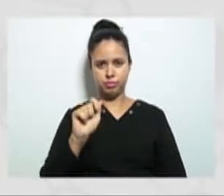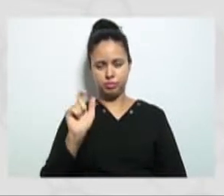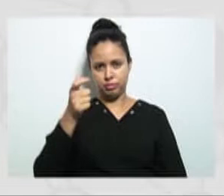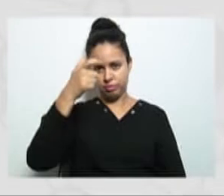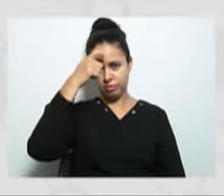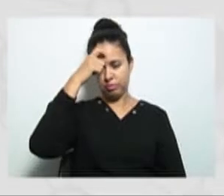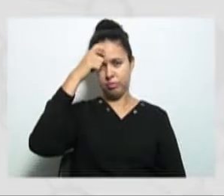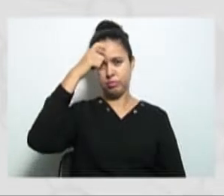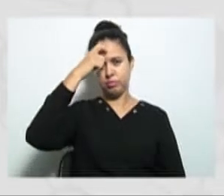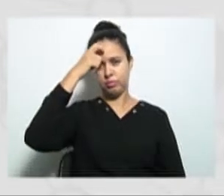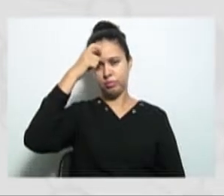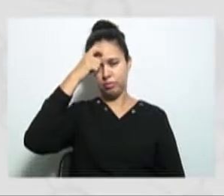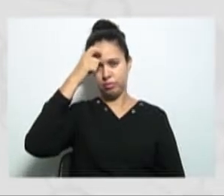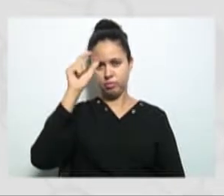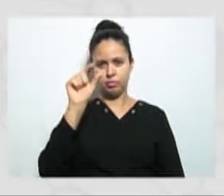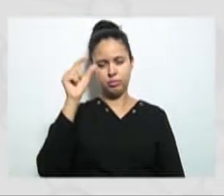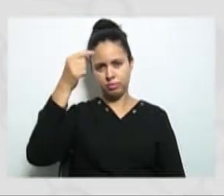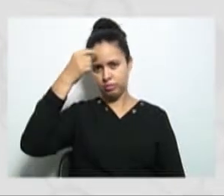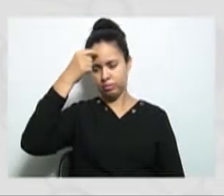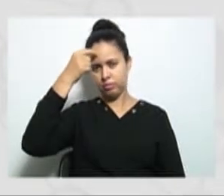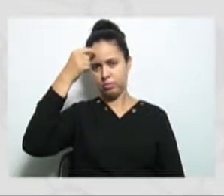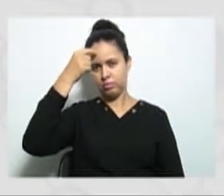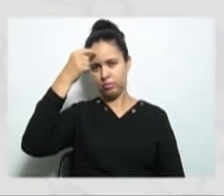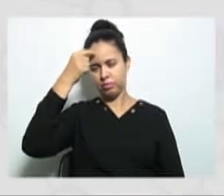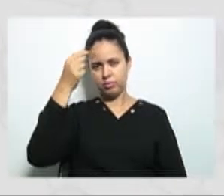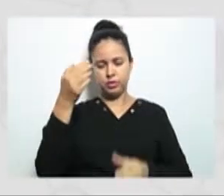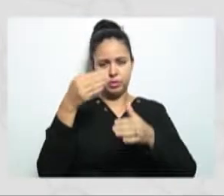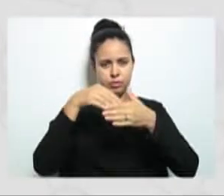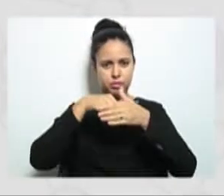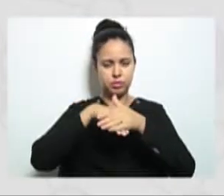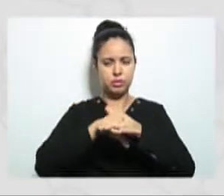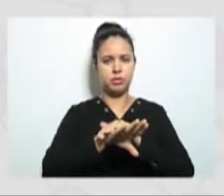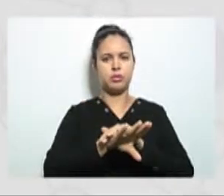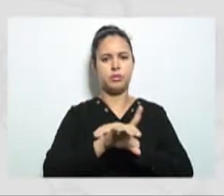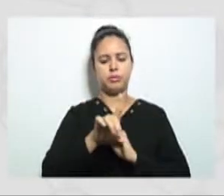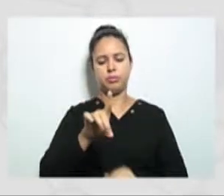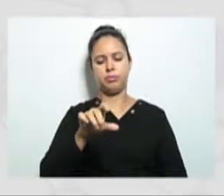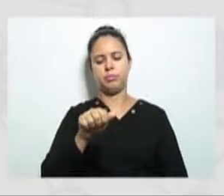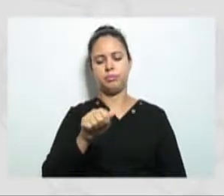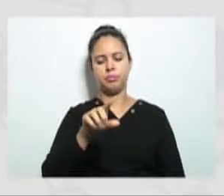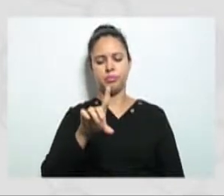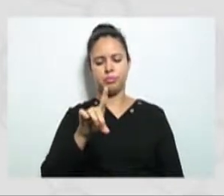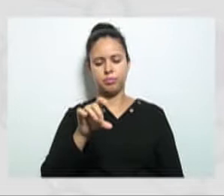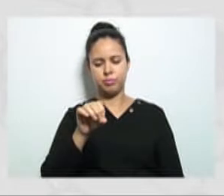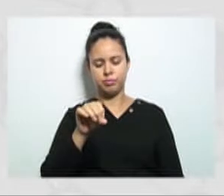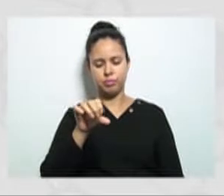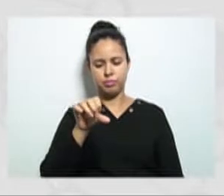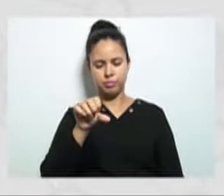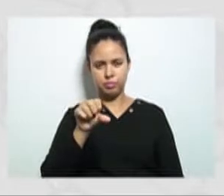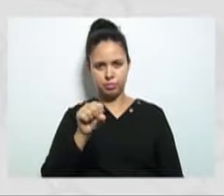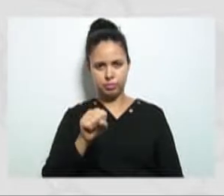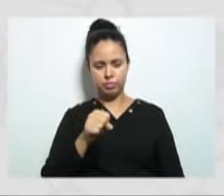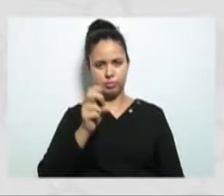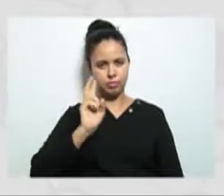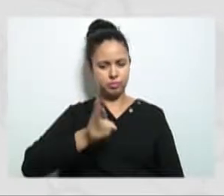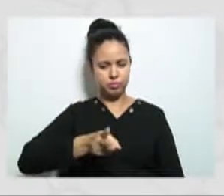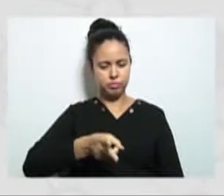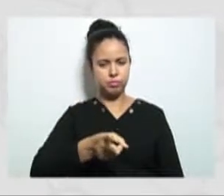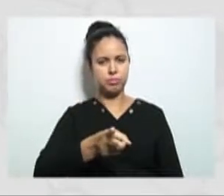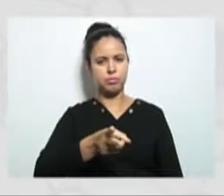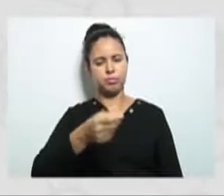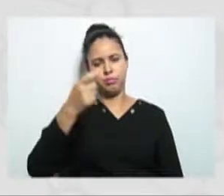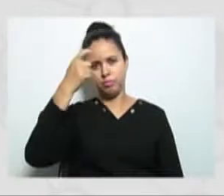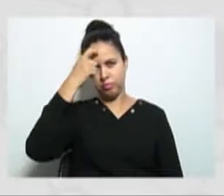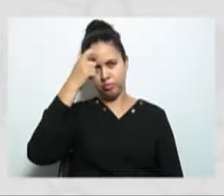memória, o que ela vai fazer, tá, gente? Ó, eu vou armazenar dados de forma temporária nessa memória, que